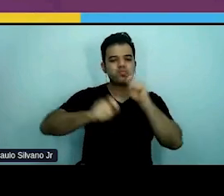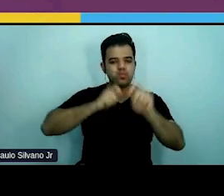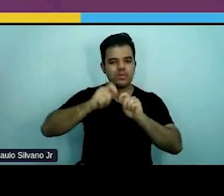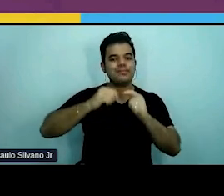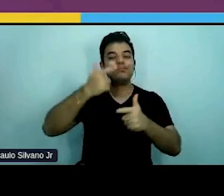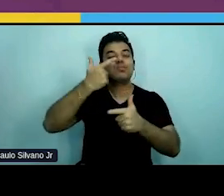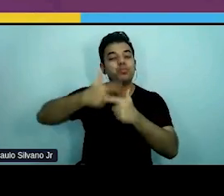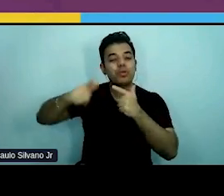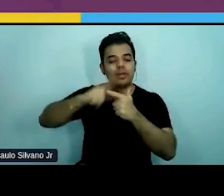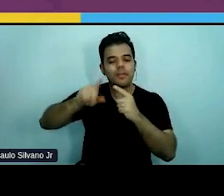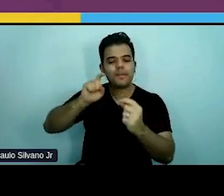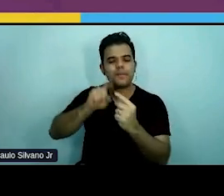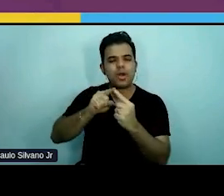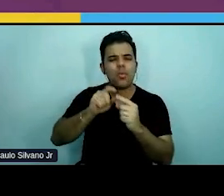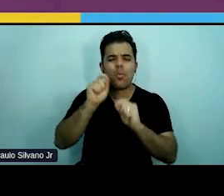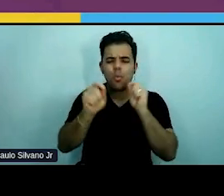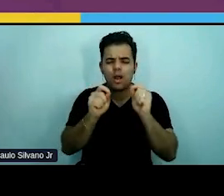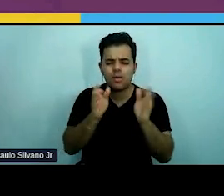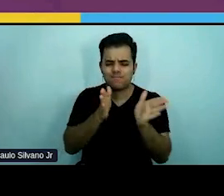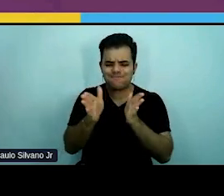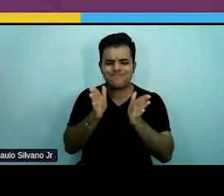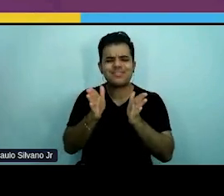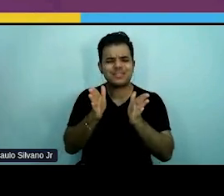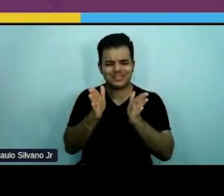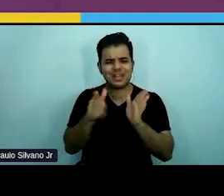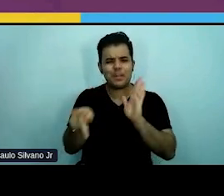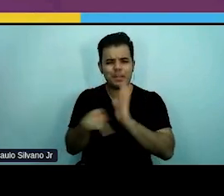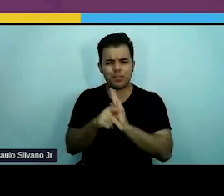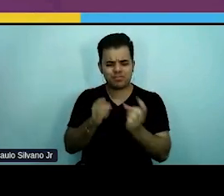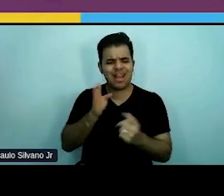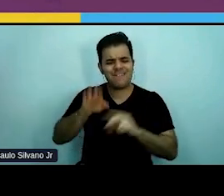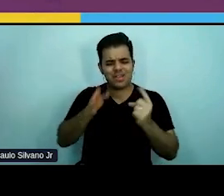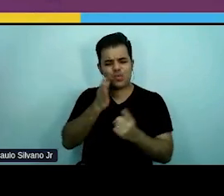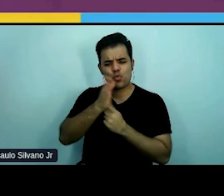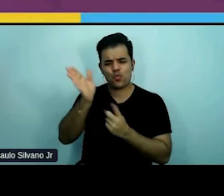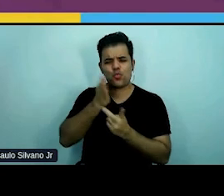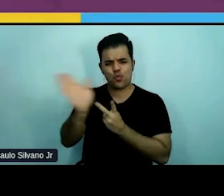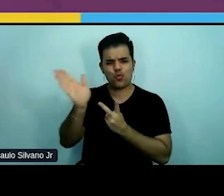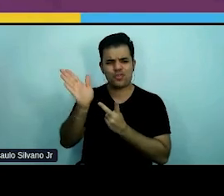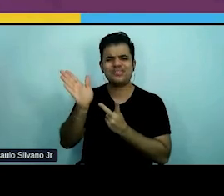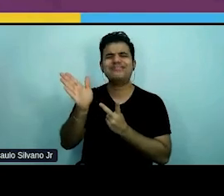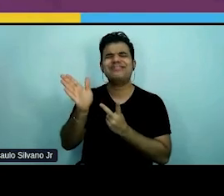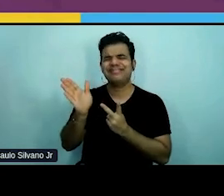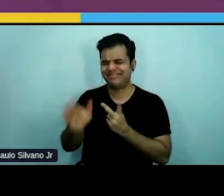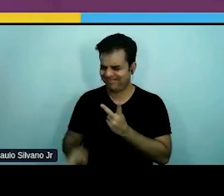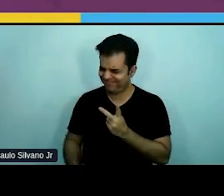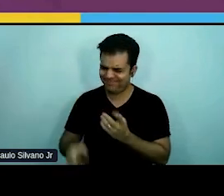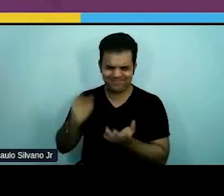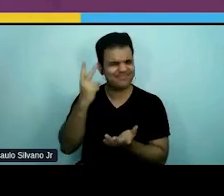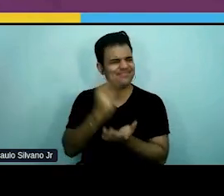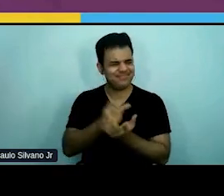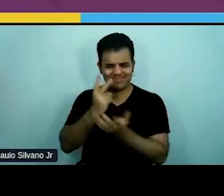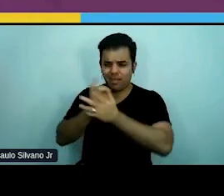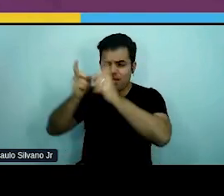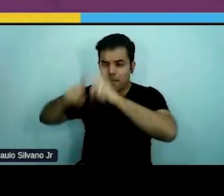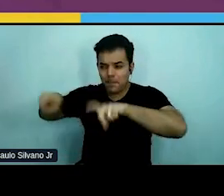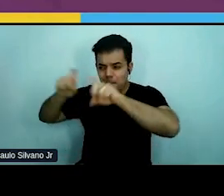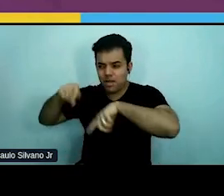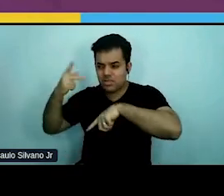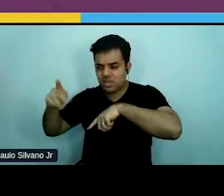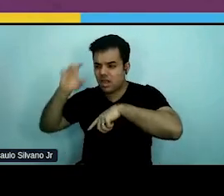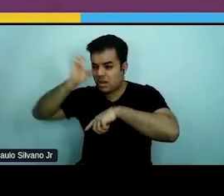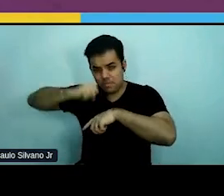de ambiguidade, tá certo? Que uma máquina ela tem que lidar com bastante frequência durante